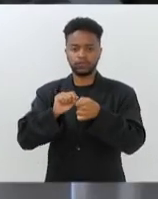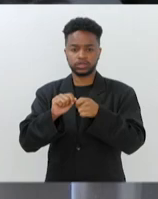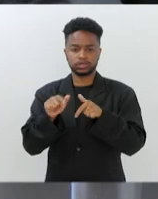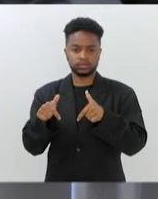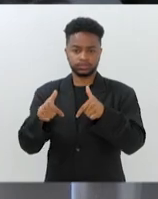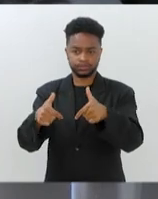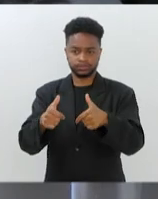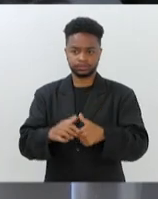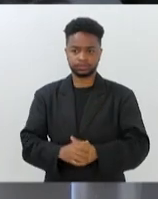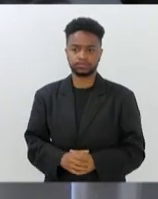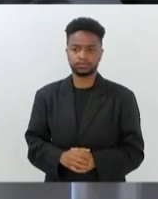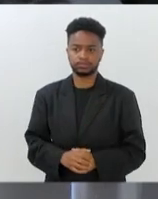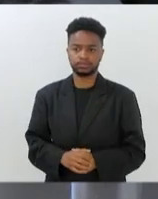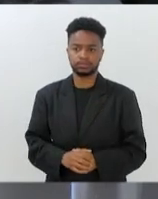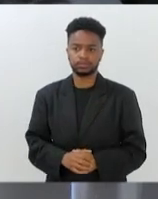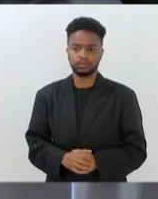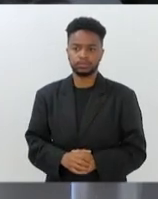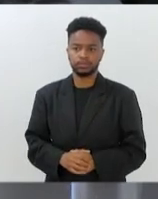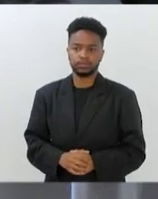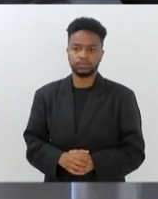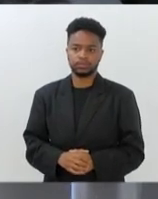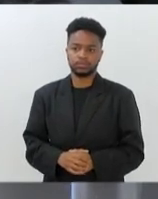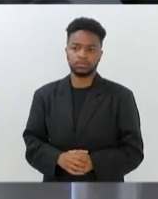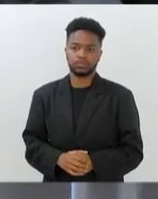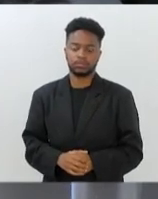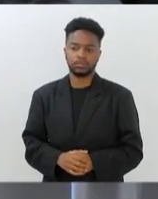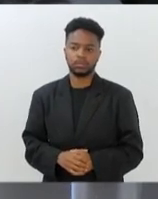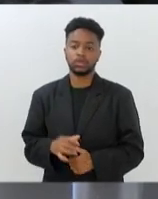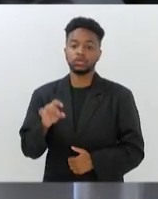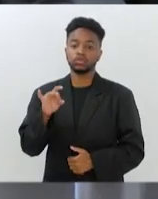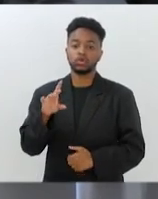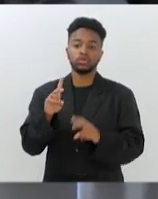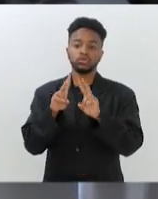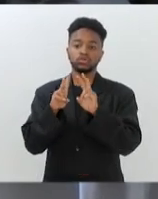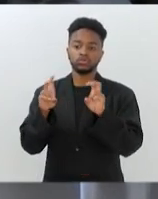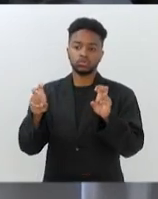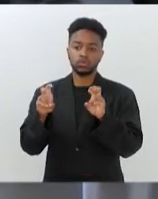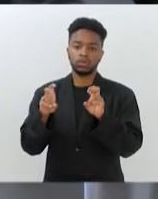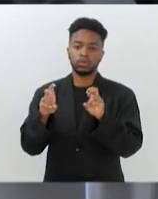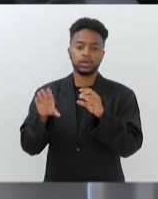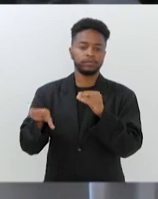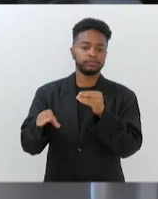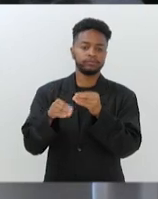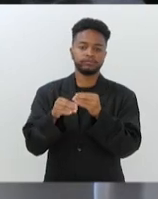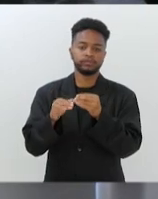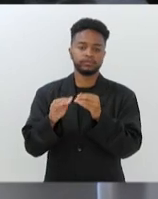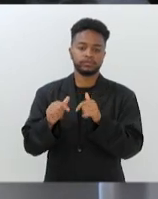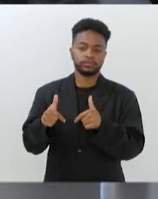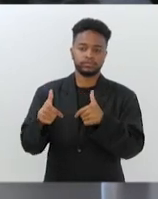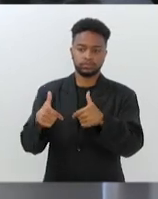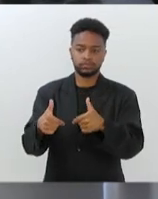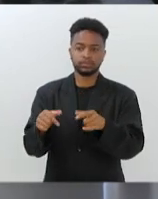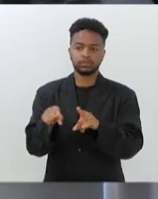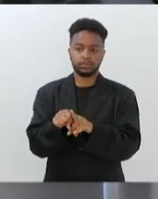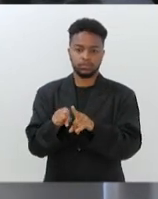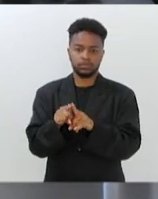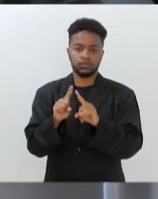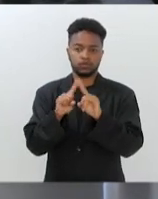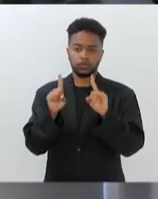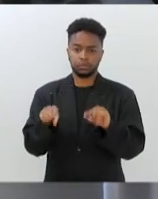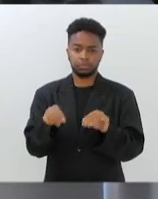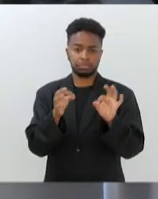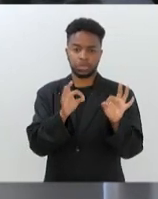né E só na questão da da contribuição das questão também prestador de serviço